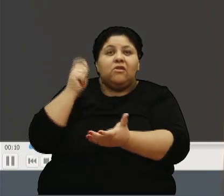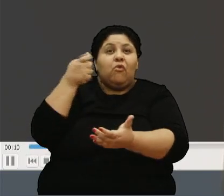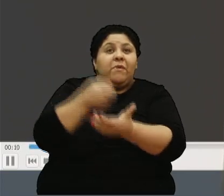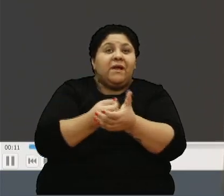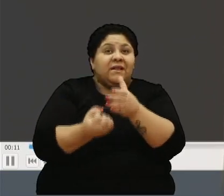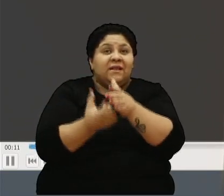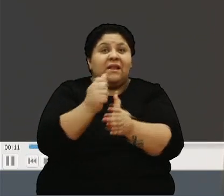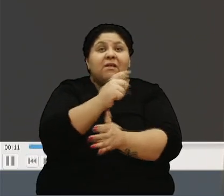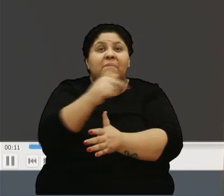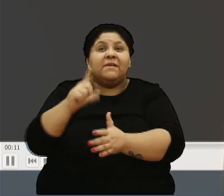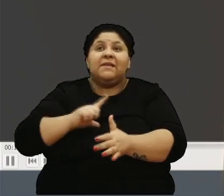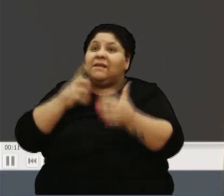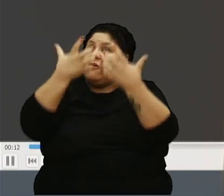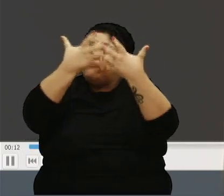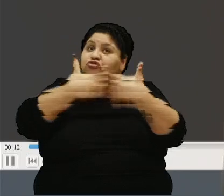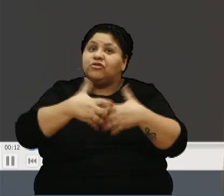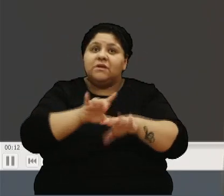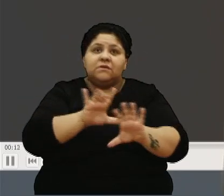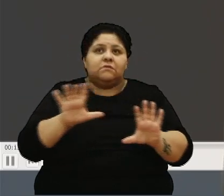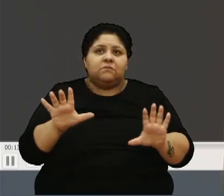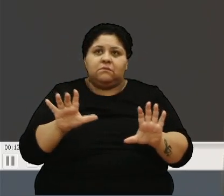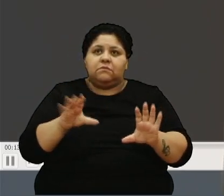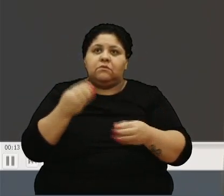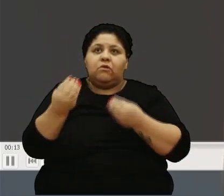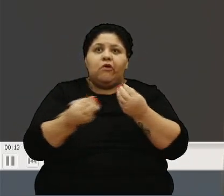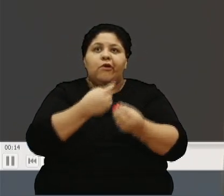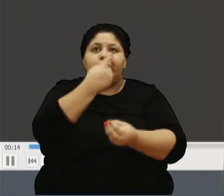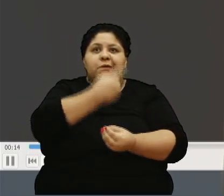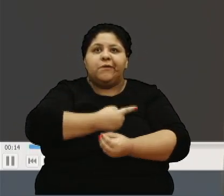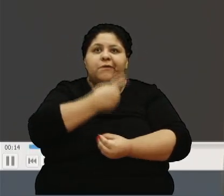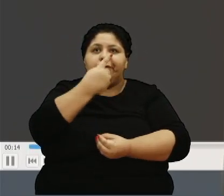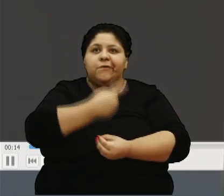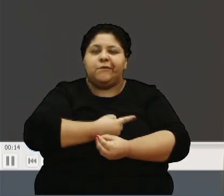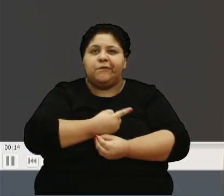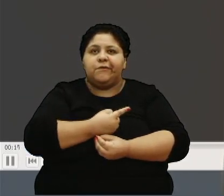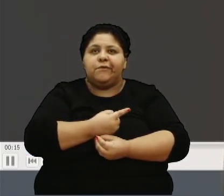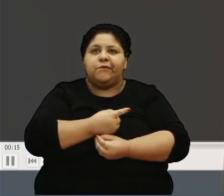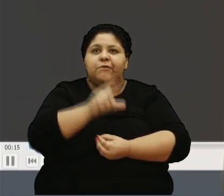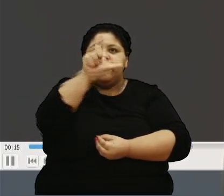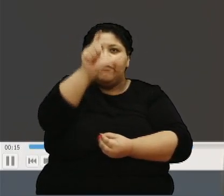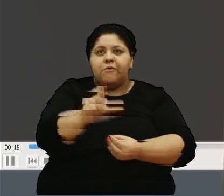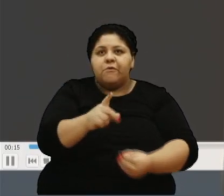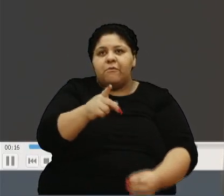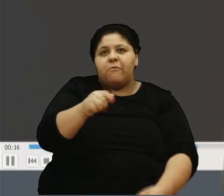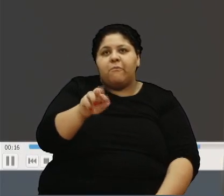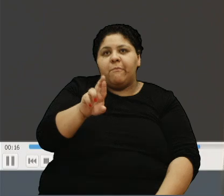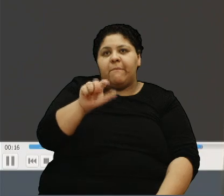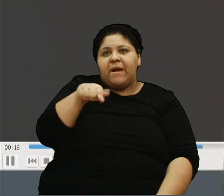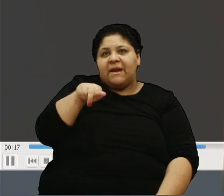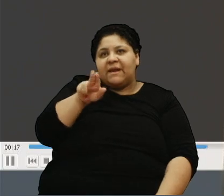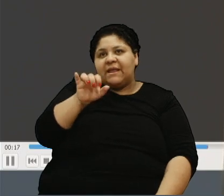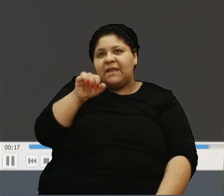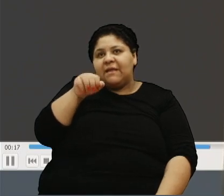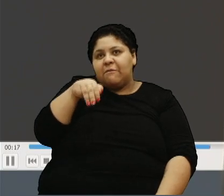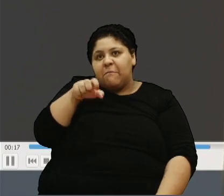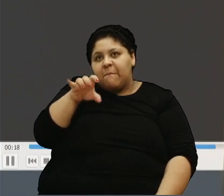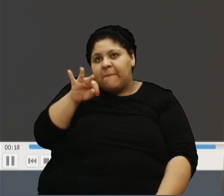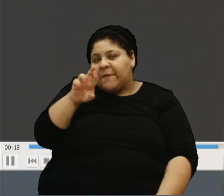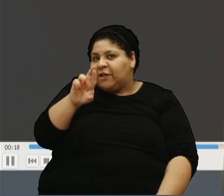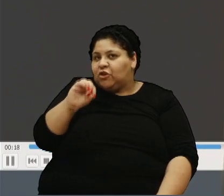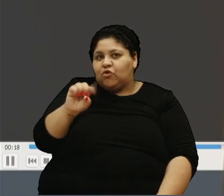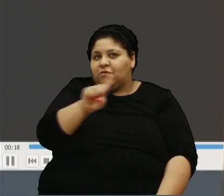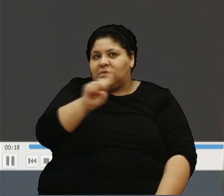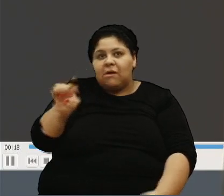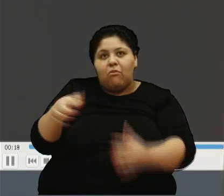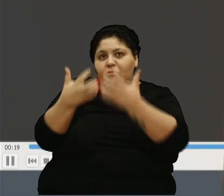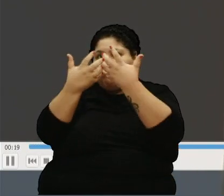que estar funcionando isso aqui. Funciona. Olha como é que tá o paquímetro, ó. Fora de operação. Daí depois o cara toma uma multa. Uma